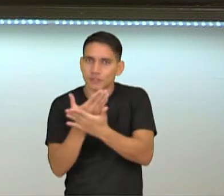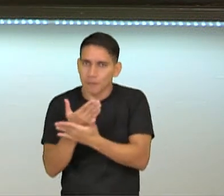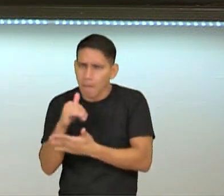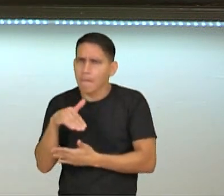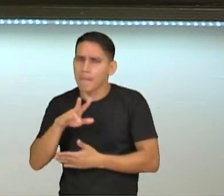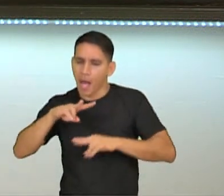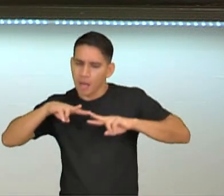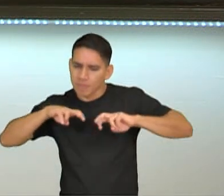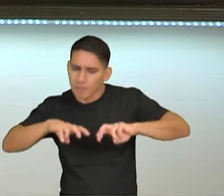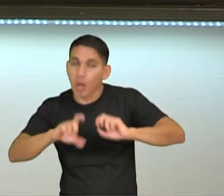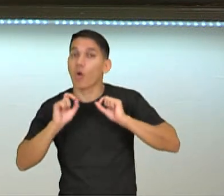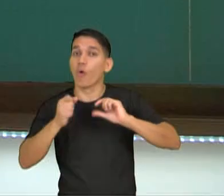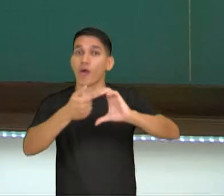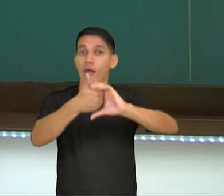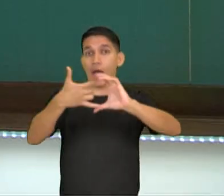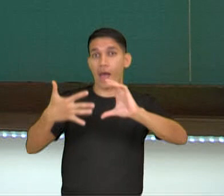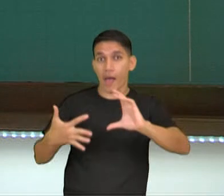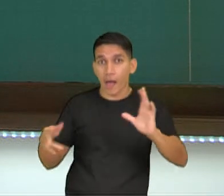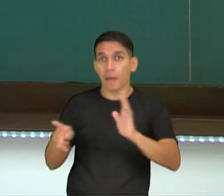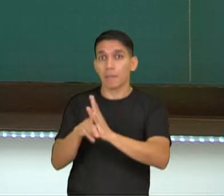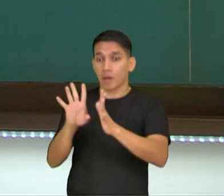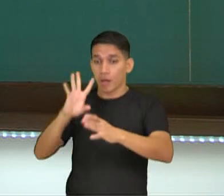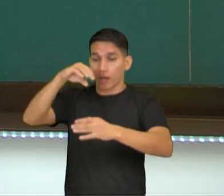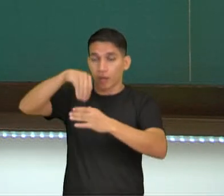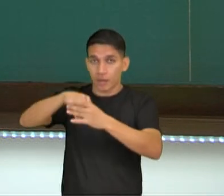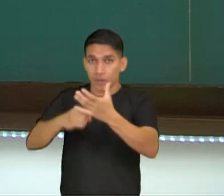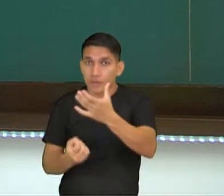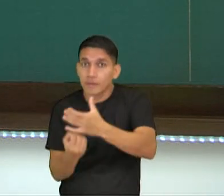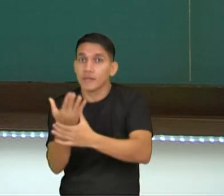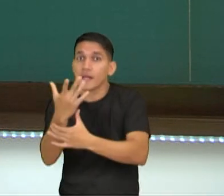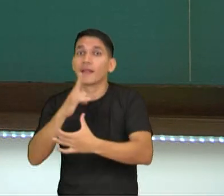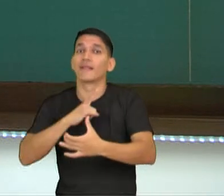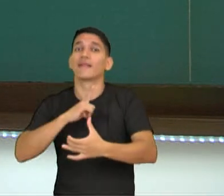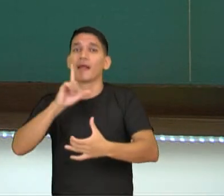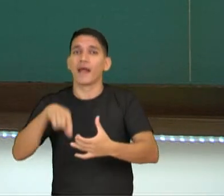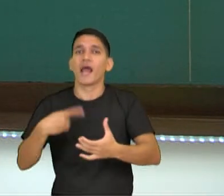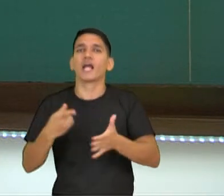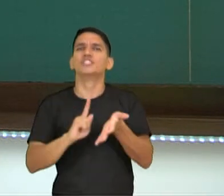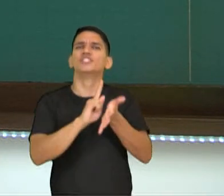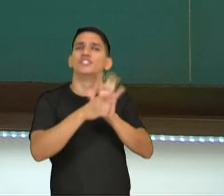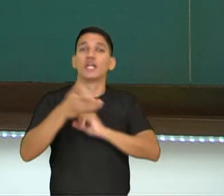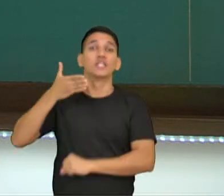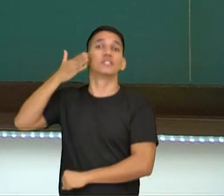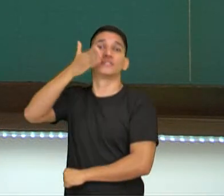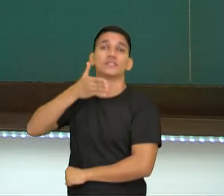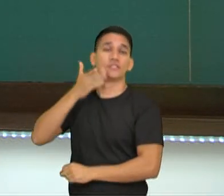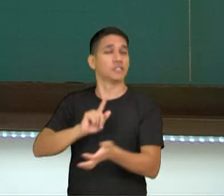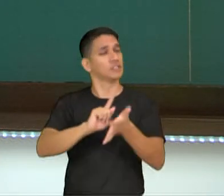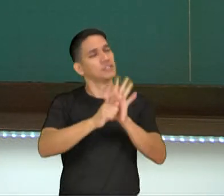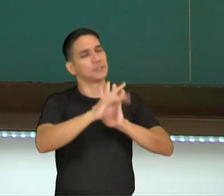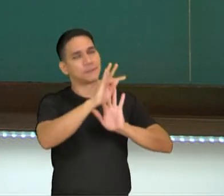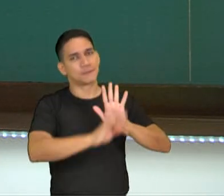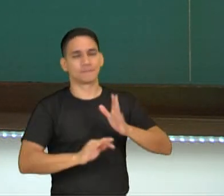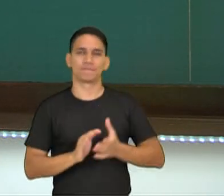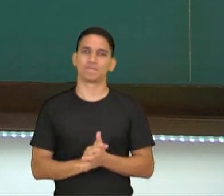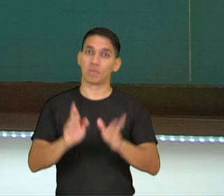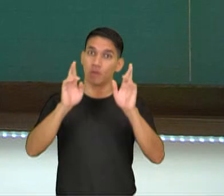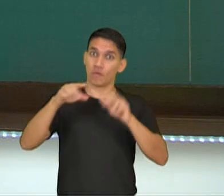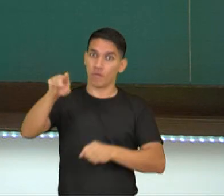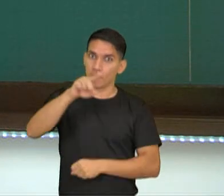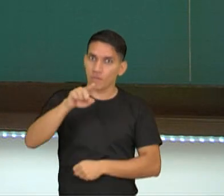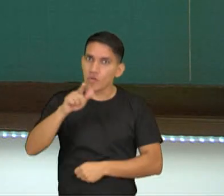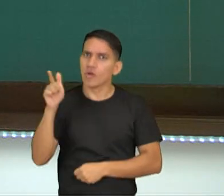sobre algumas características que constituem determinados gêneros discursivos, gêneros textuais. Espero que